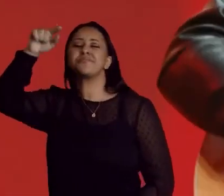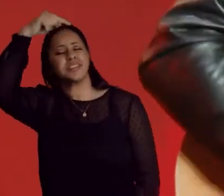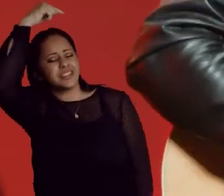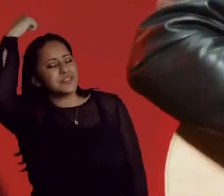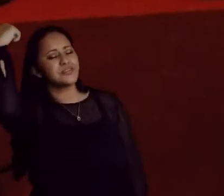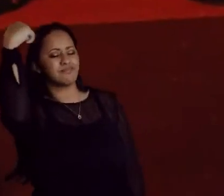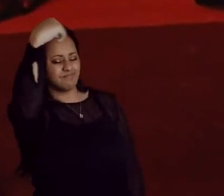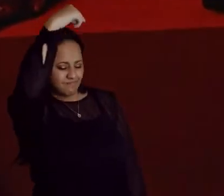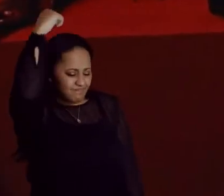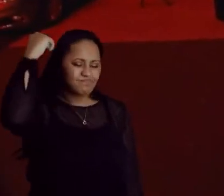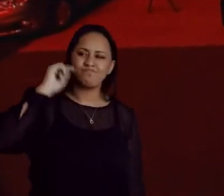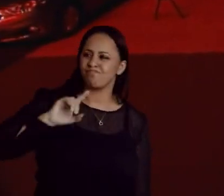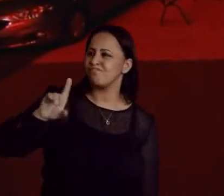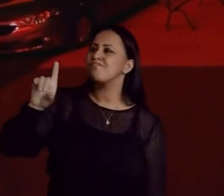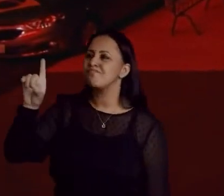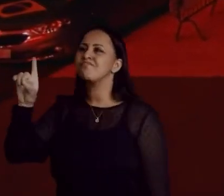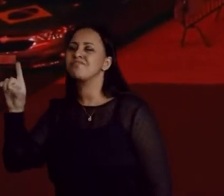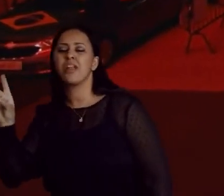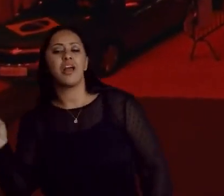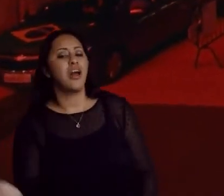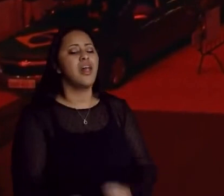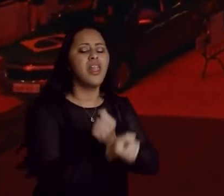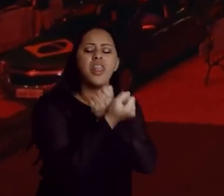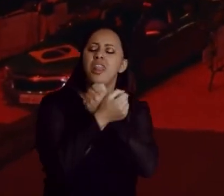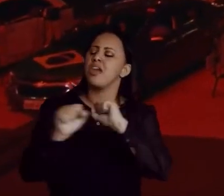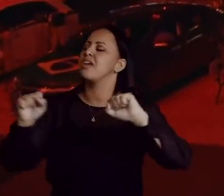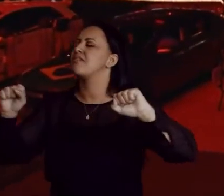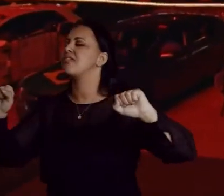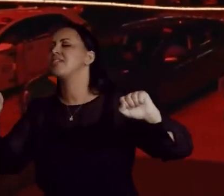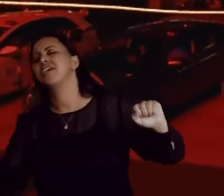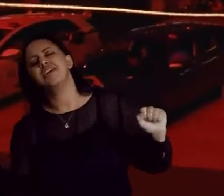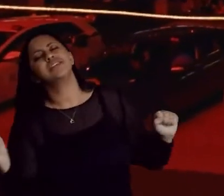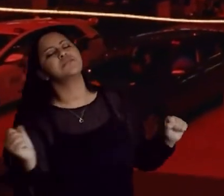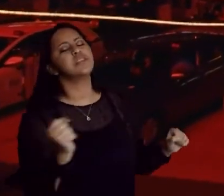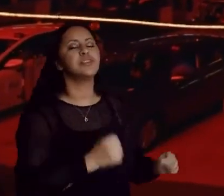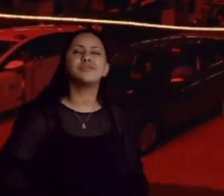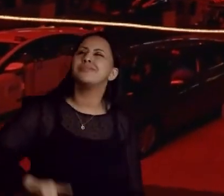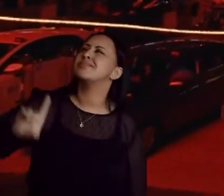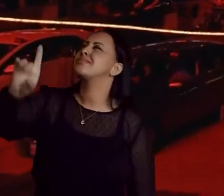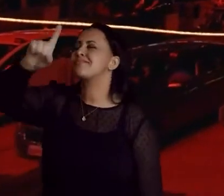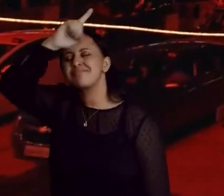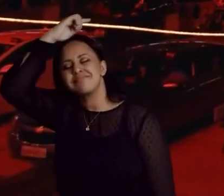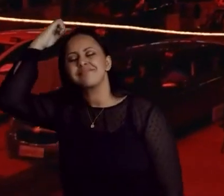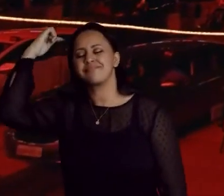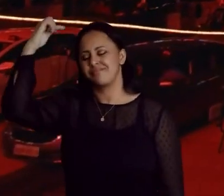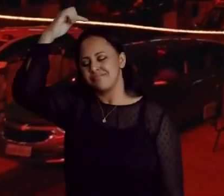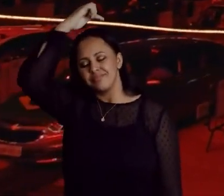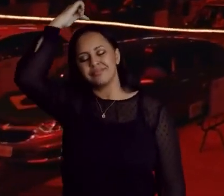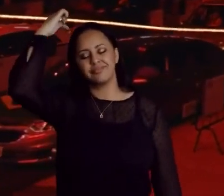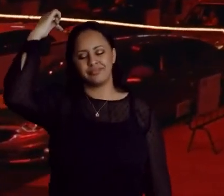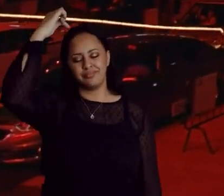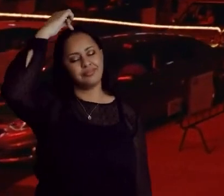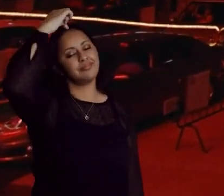Deus, Espírito de Deus. Tens liberdade aqui, Espírito Santo,